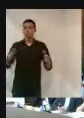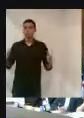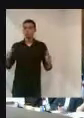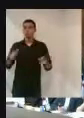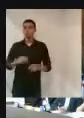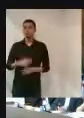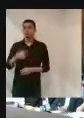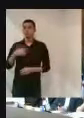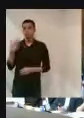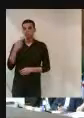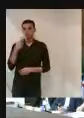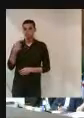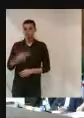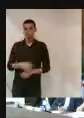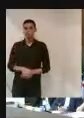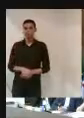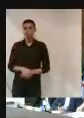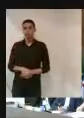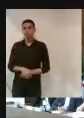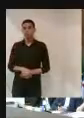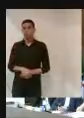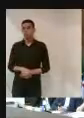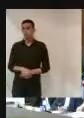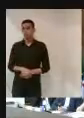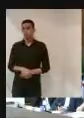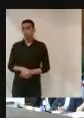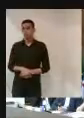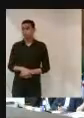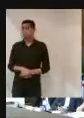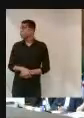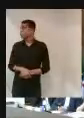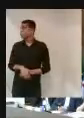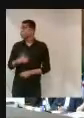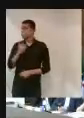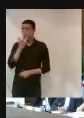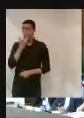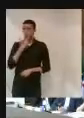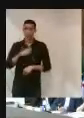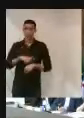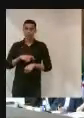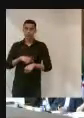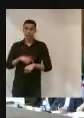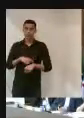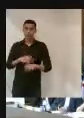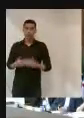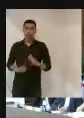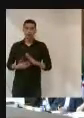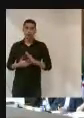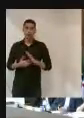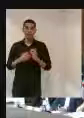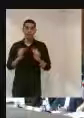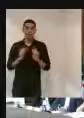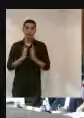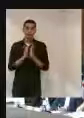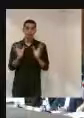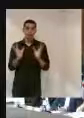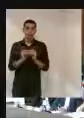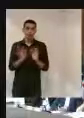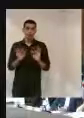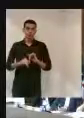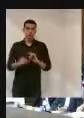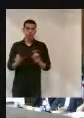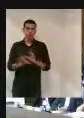falei. Teve também o encerramento... O tempo está esgotado. Pode concluir? Vou concluir,